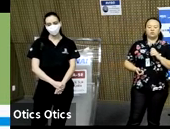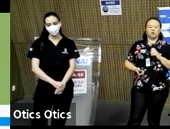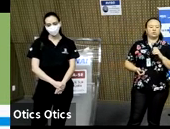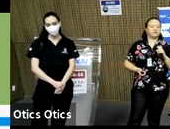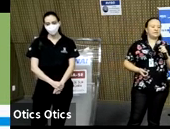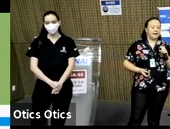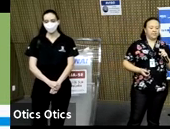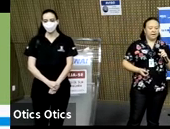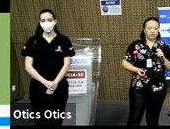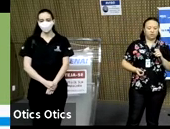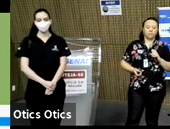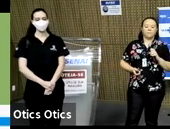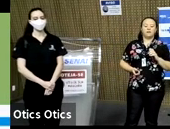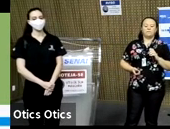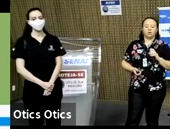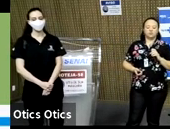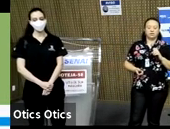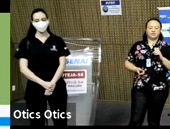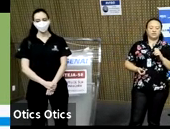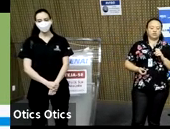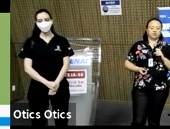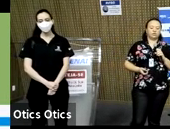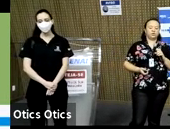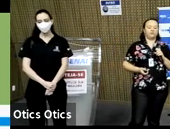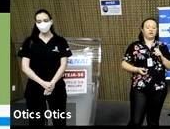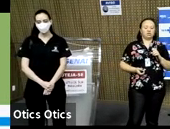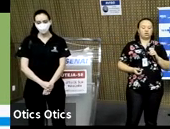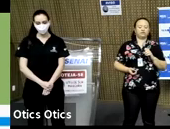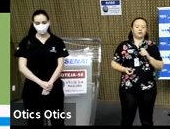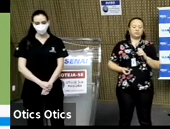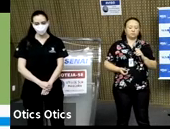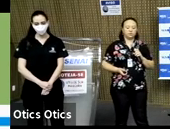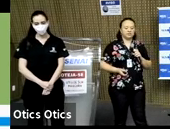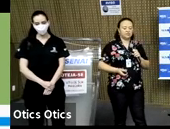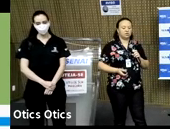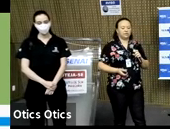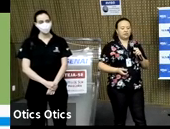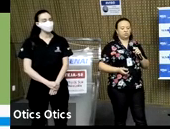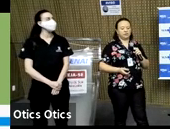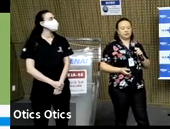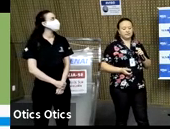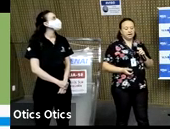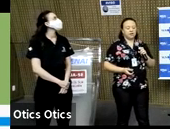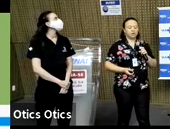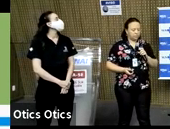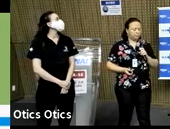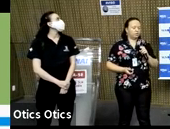Esse é o nosso CISREG médico. Nossas solicitações de 2020, nós tivemos